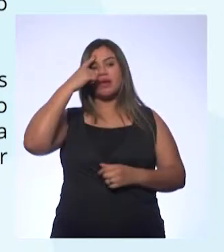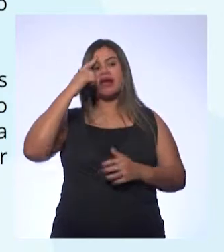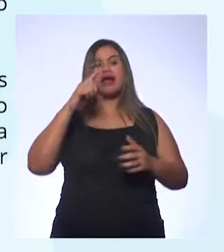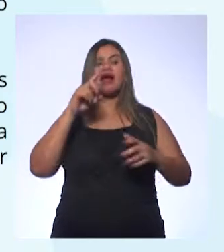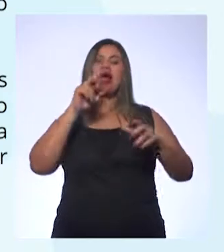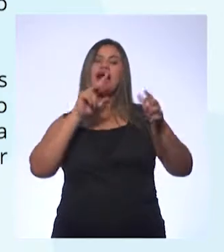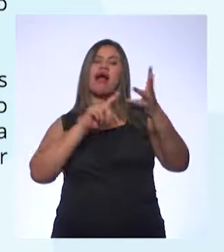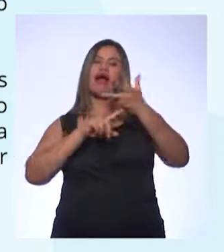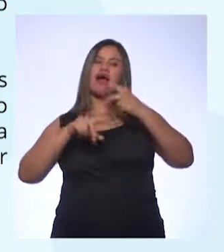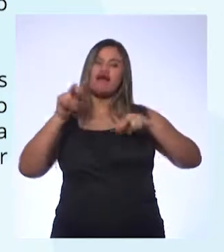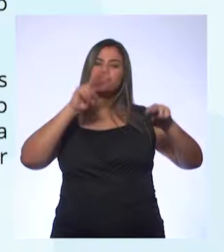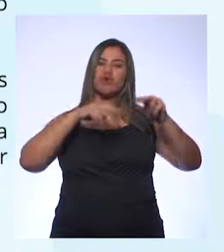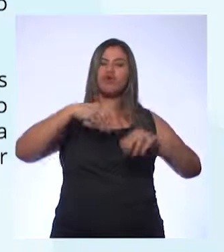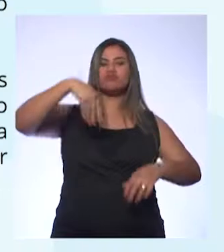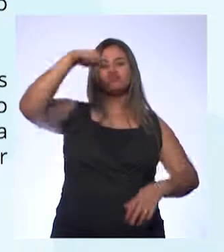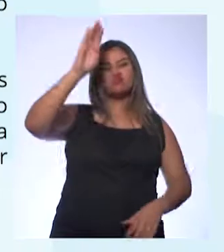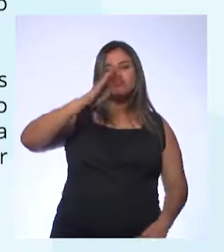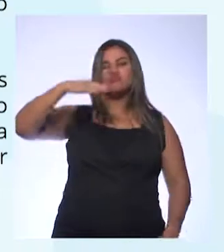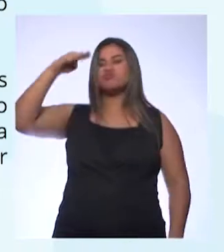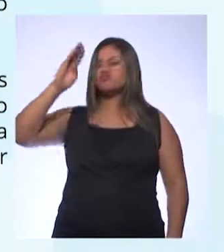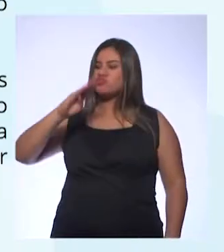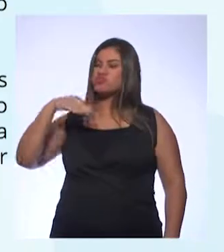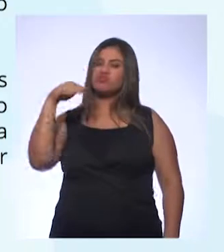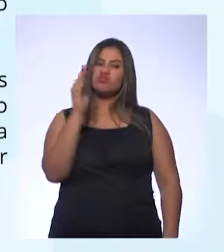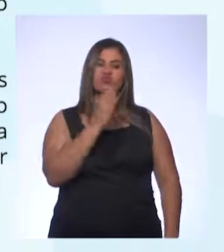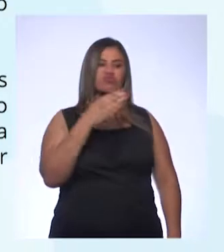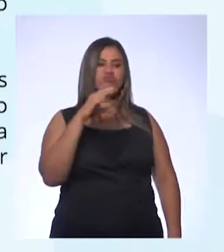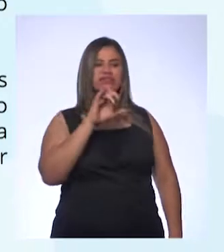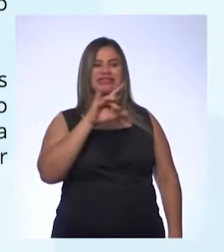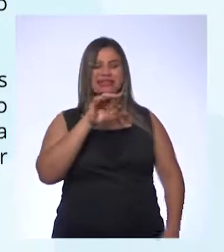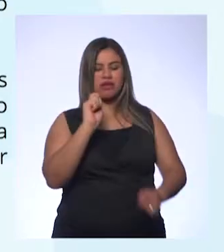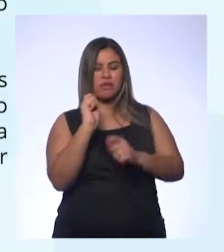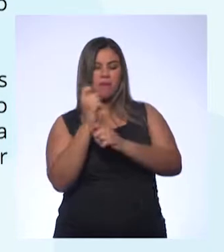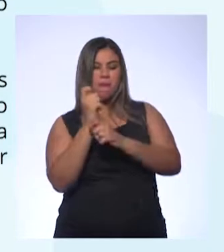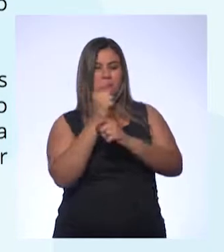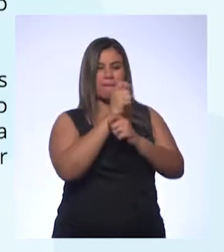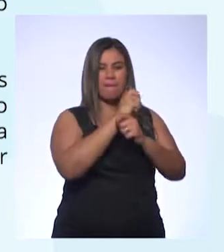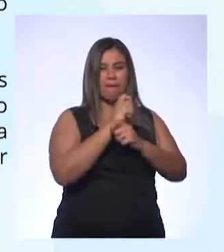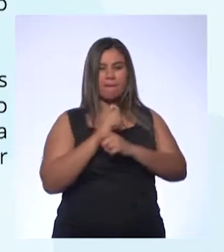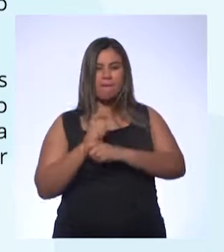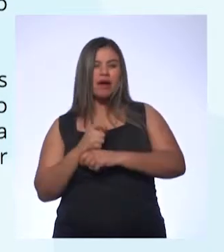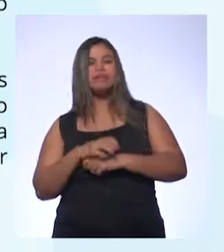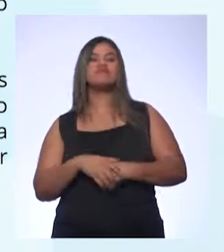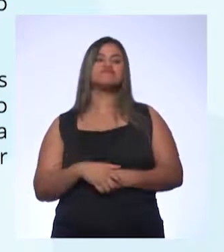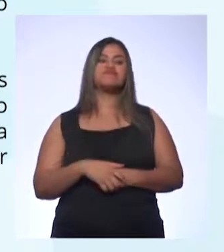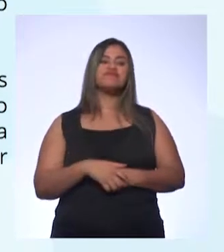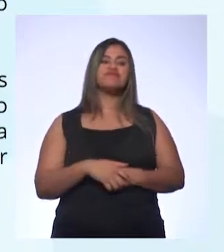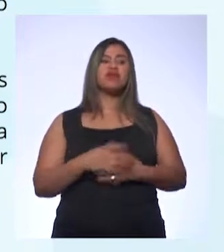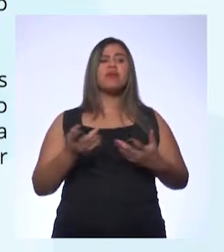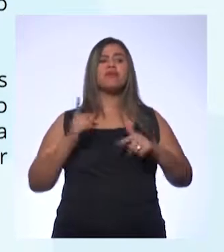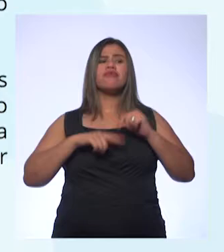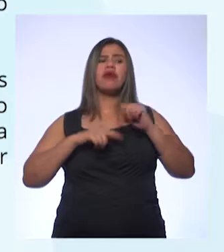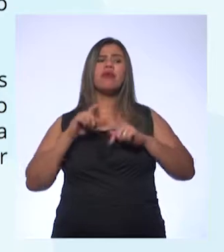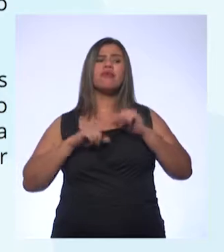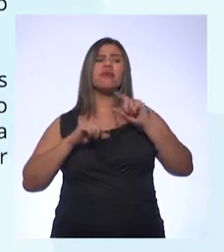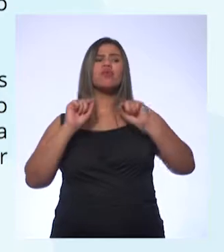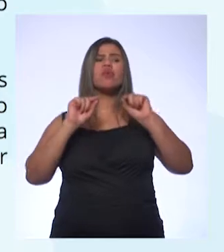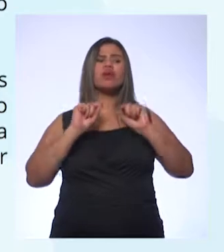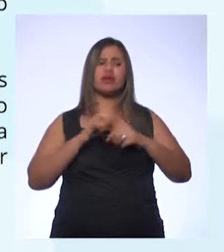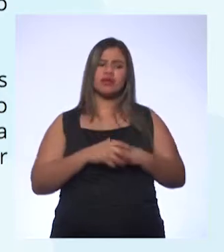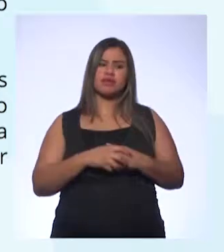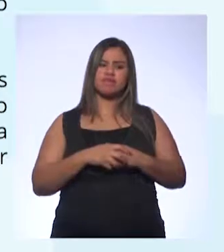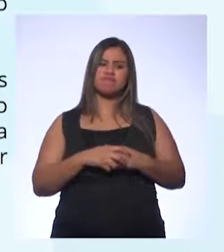são usados, por exemplo, pincel para pintar, cinzel para esculpir. E na parte dos instrumentos, por exemplo, quais as ferramentas que a gente